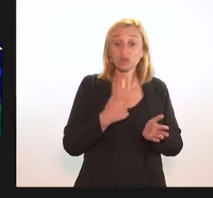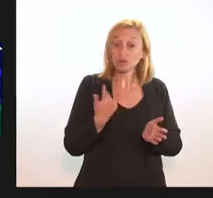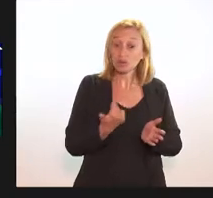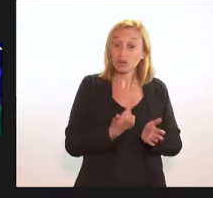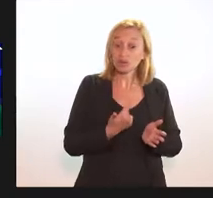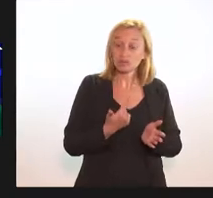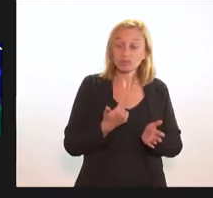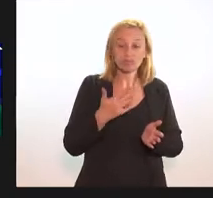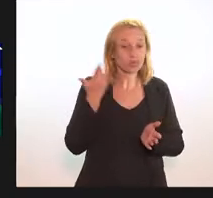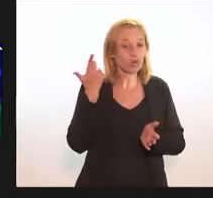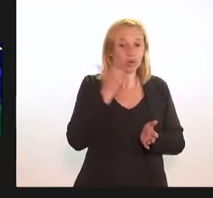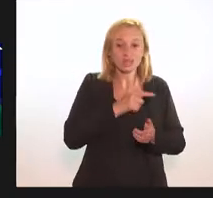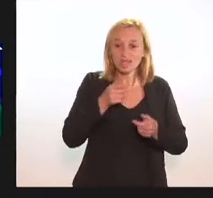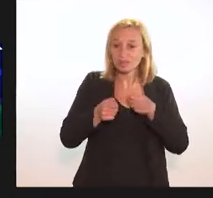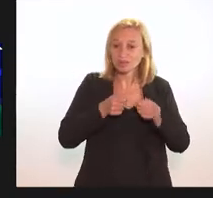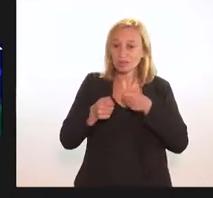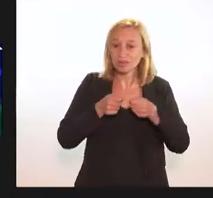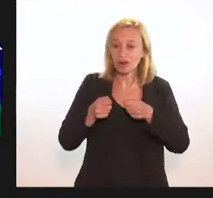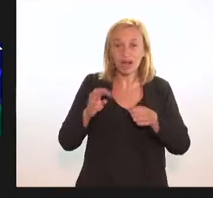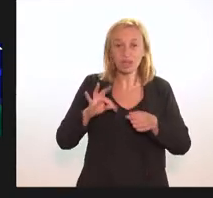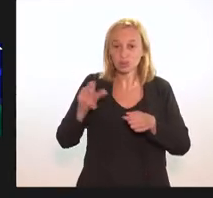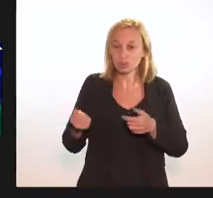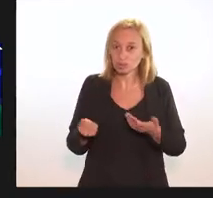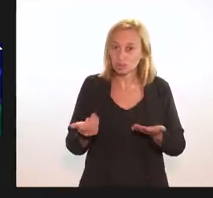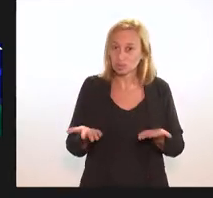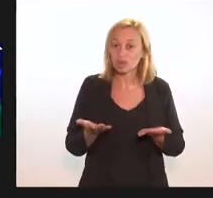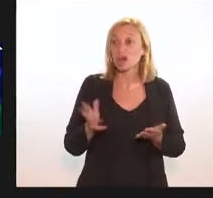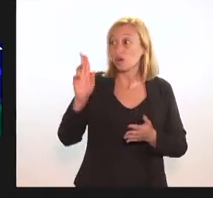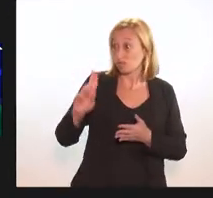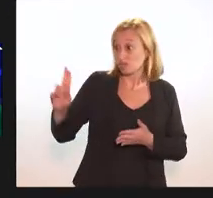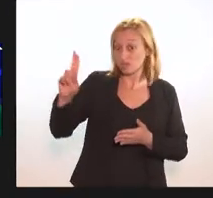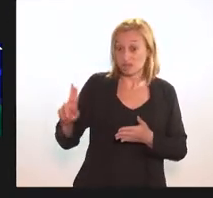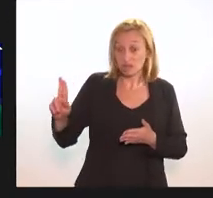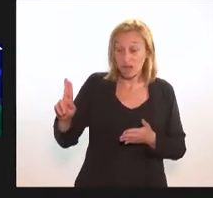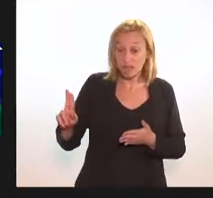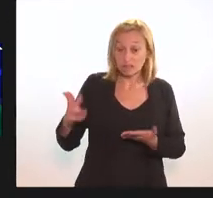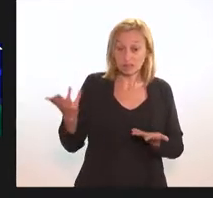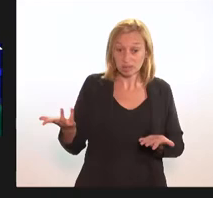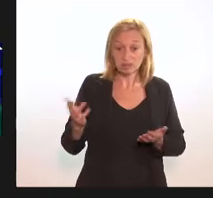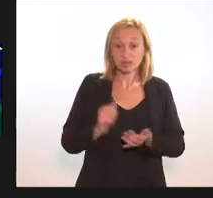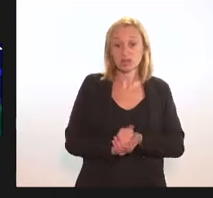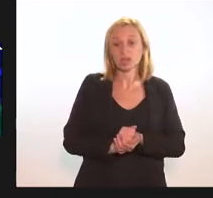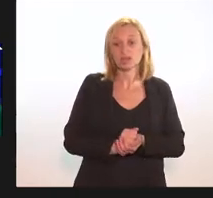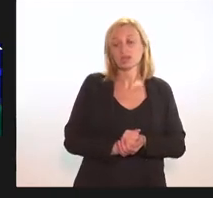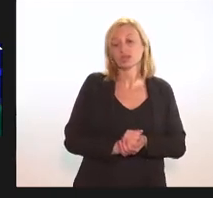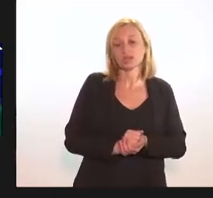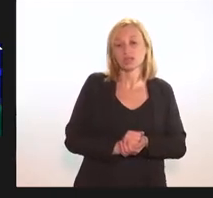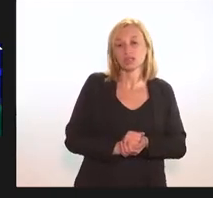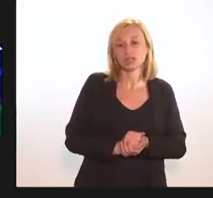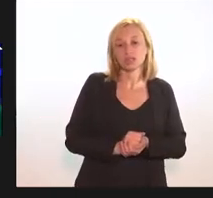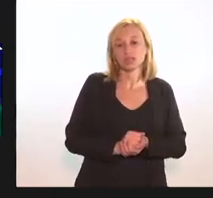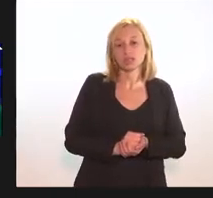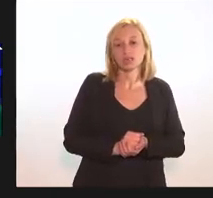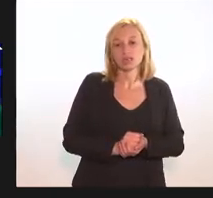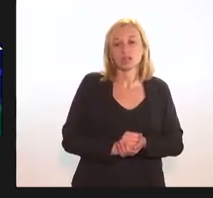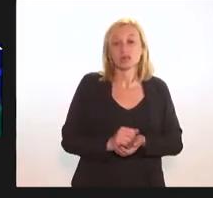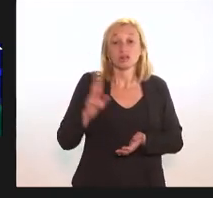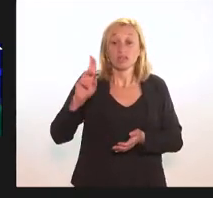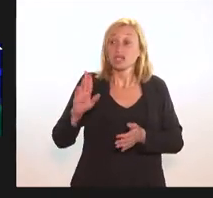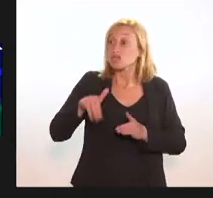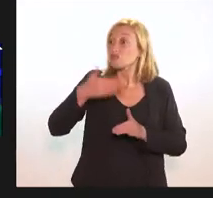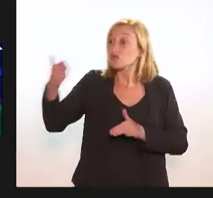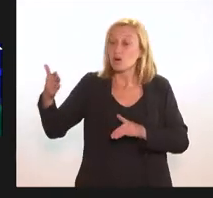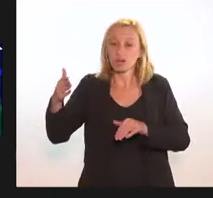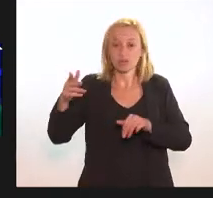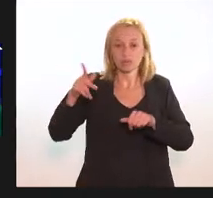consegue monetizar oficialmente isso. Se você vai numa universidade no exterior, como por exemplo Stanford, ou a Universidade da Califórnia, ela